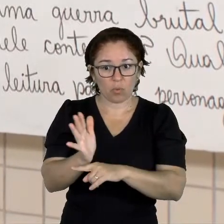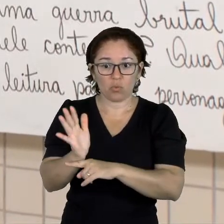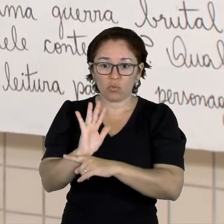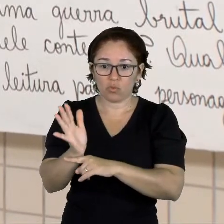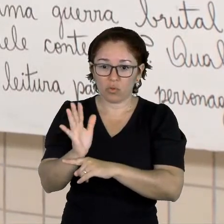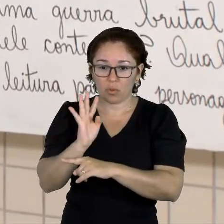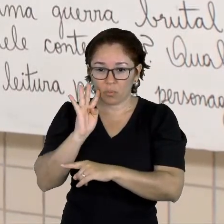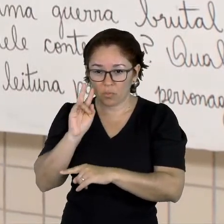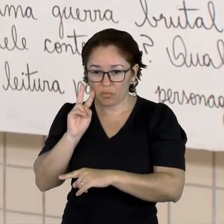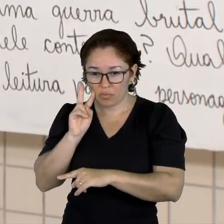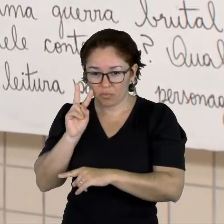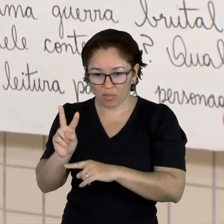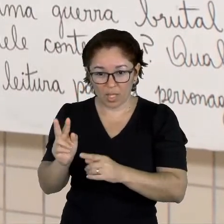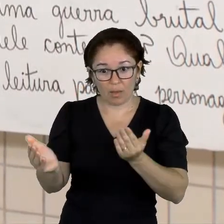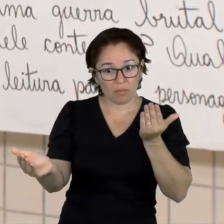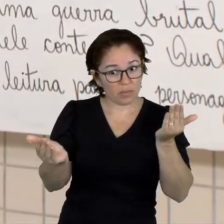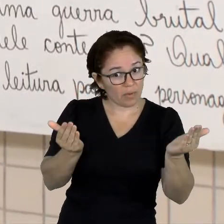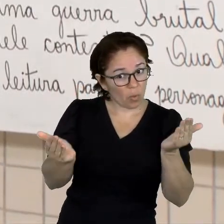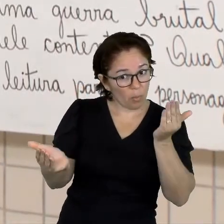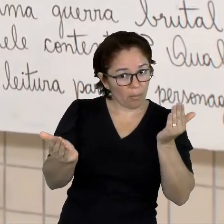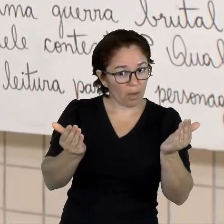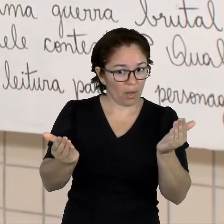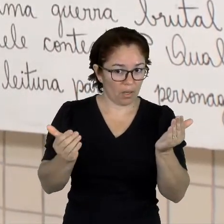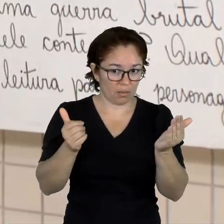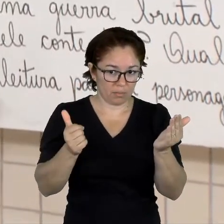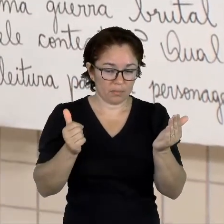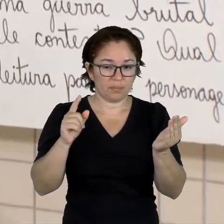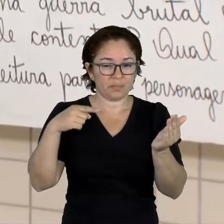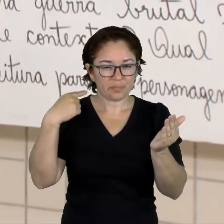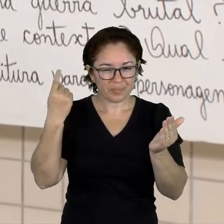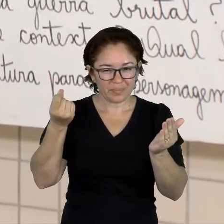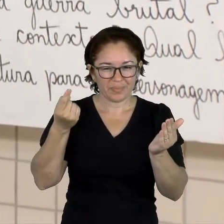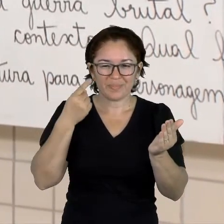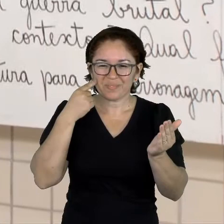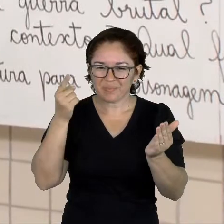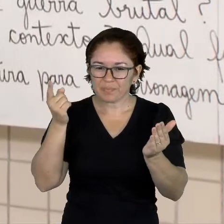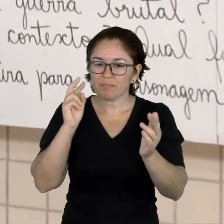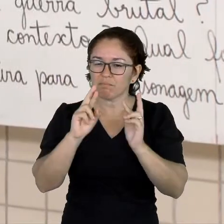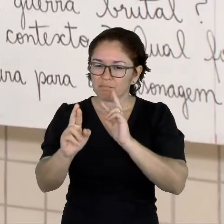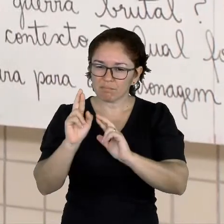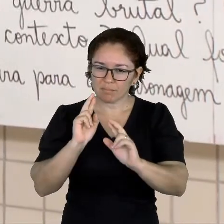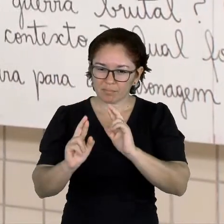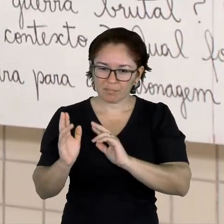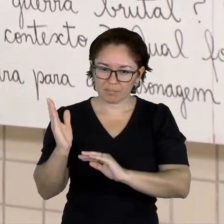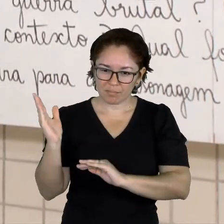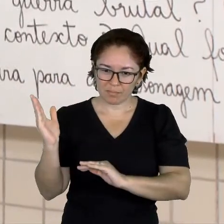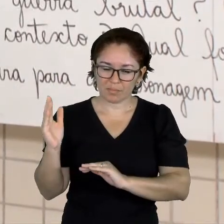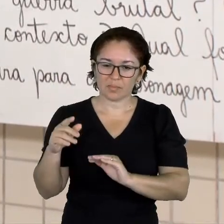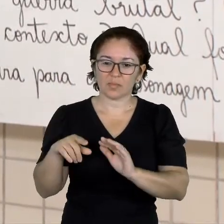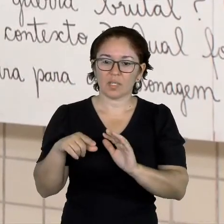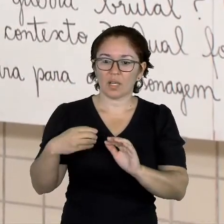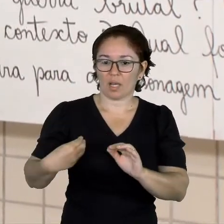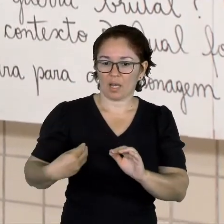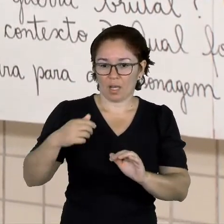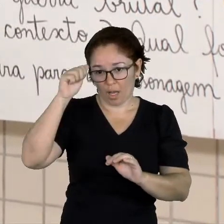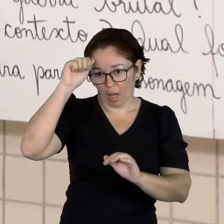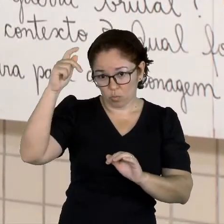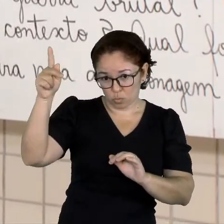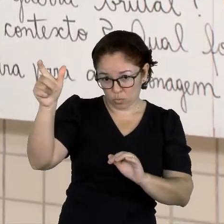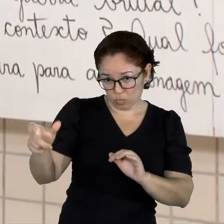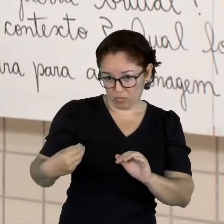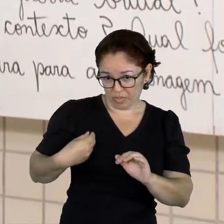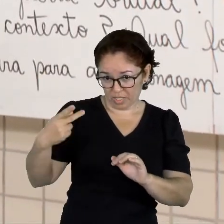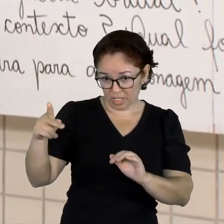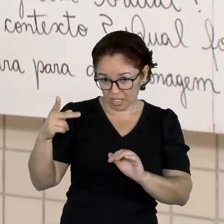fazerem essa associação, certo? Depois vocês respondem essa pergunta, façam a pesquisa do autor e tem outras perguntas lá